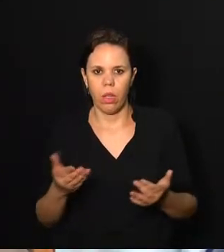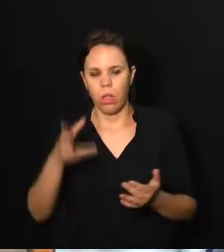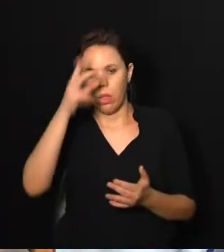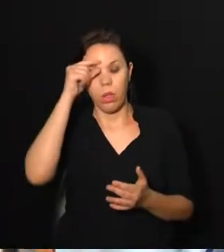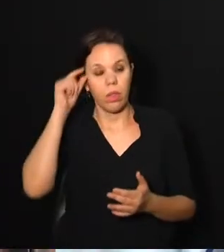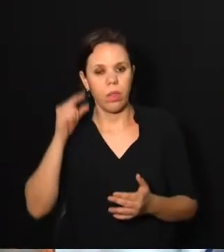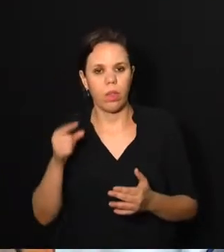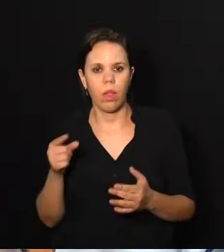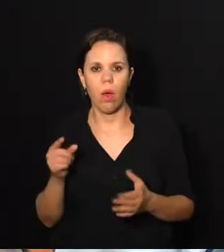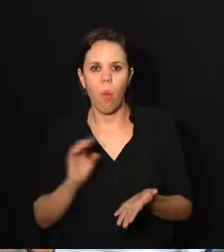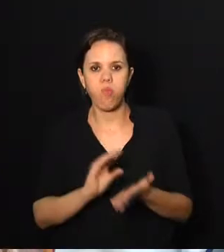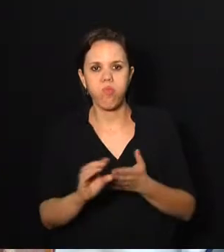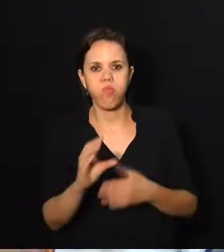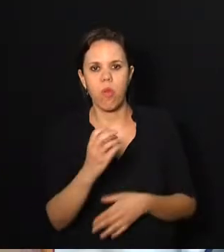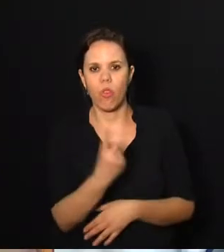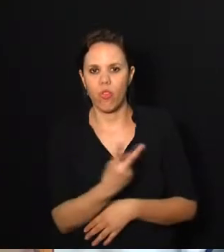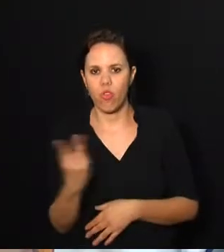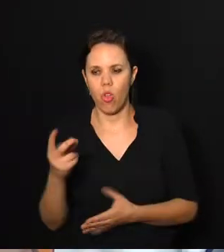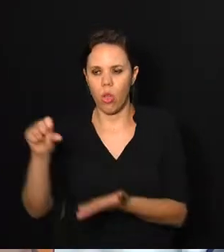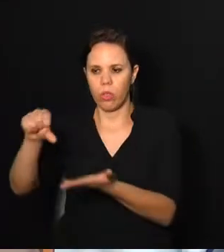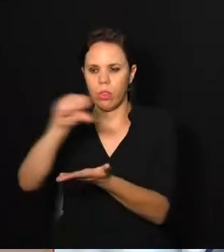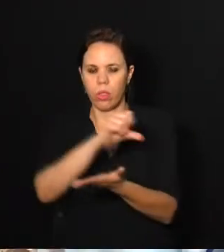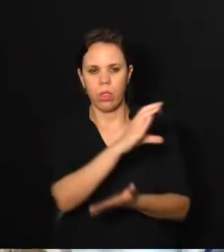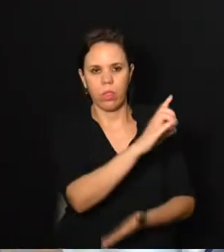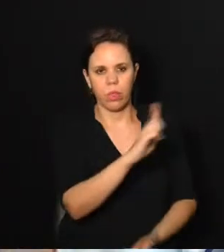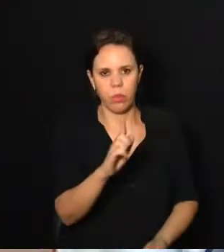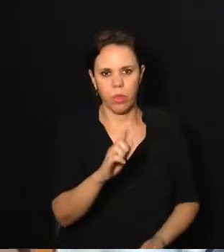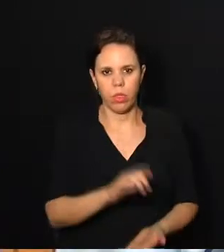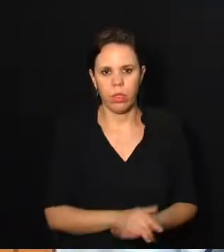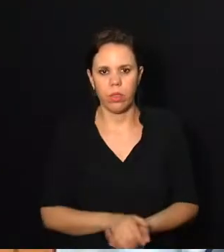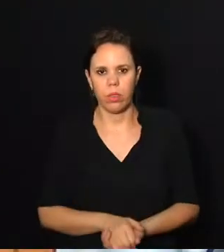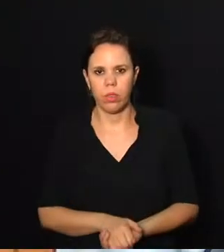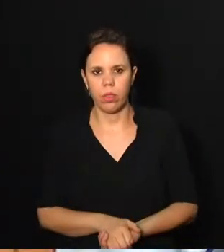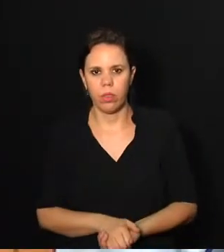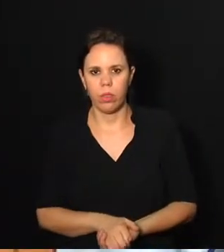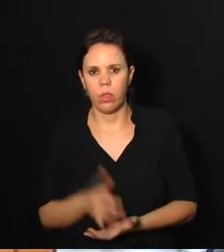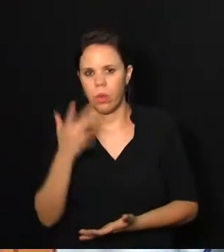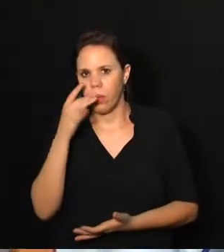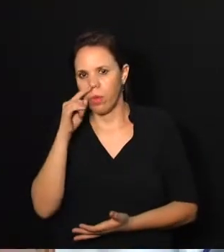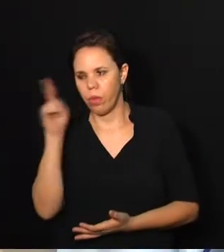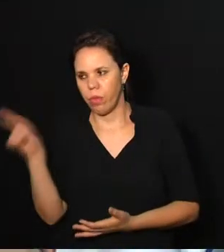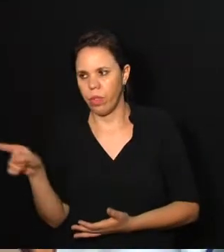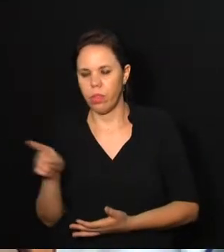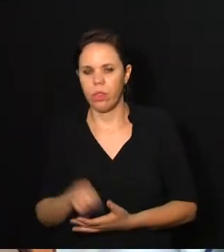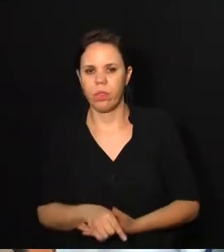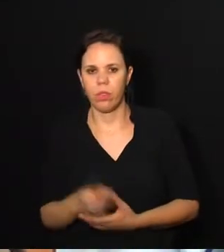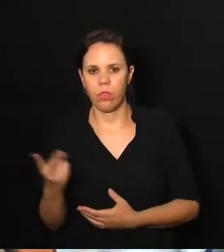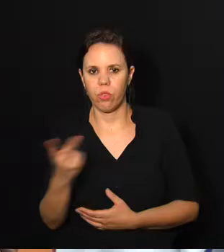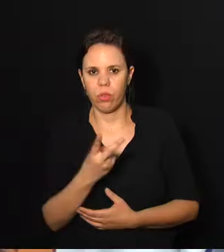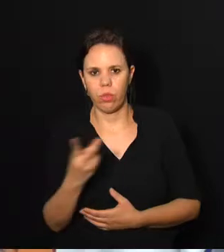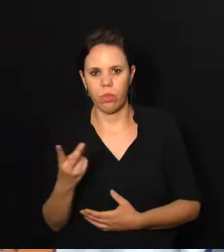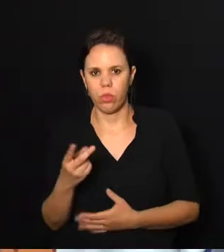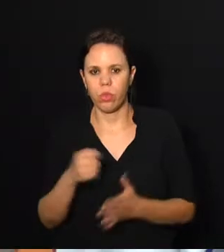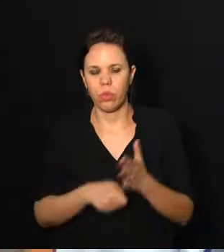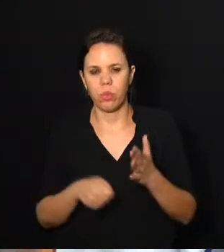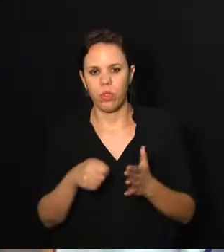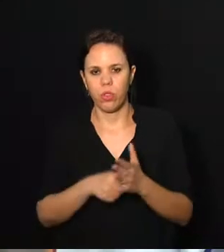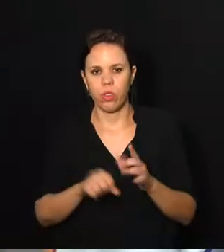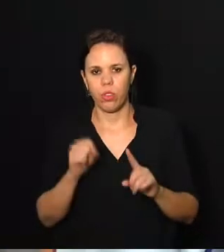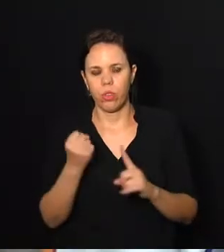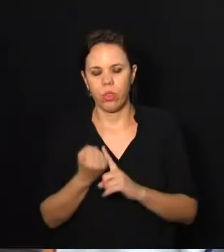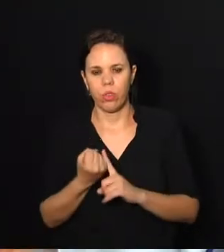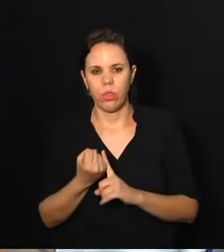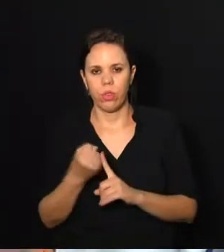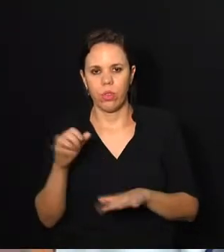mais investiu foram 2 regiões, a região do Campo Grande e a região do Ouro Verde. Né? Talvez nas políticas sociais,